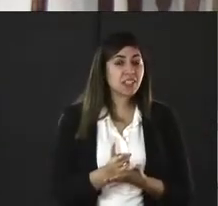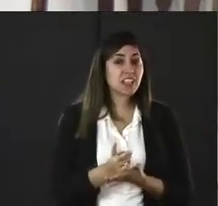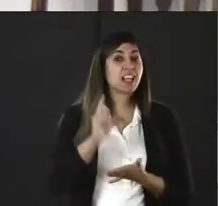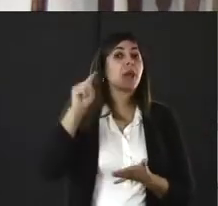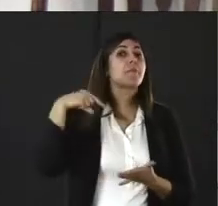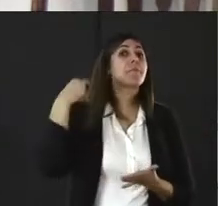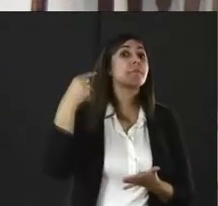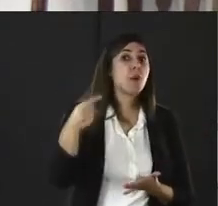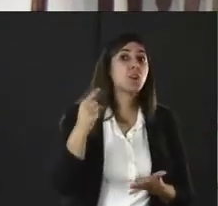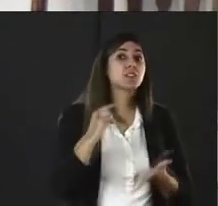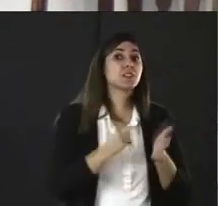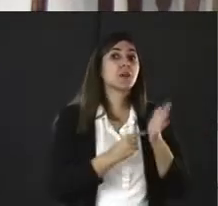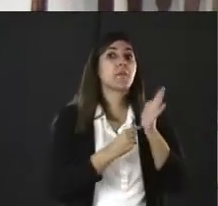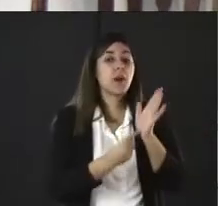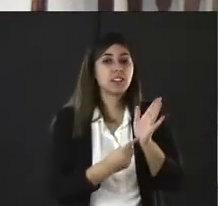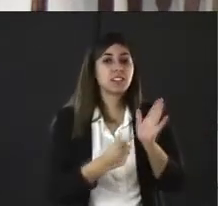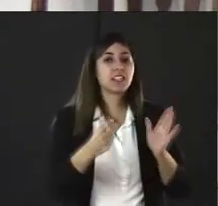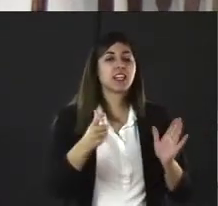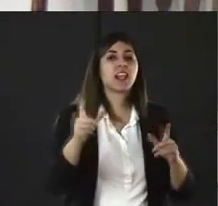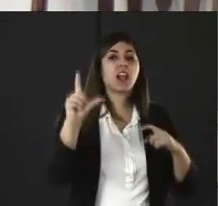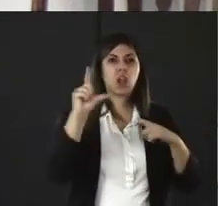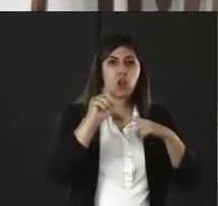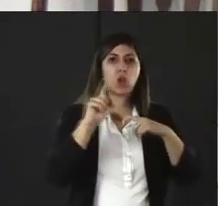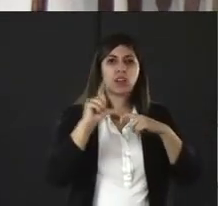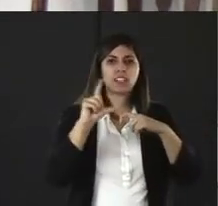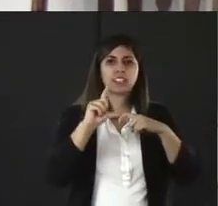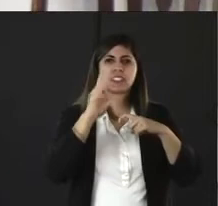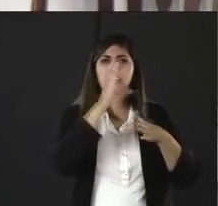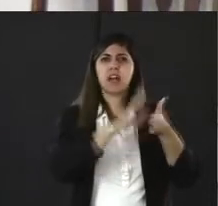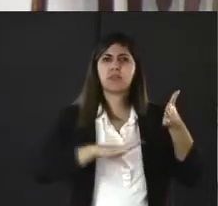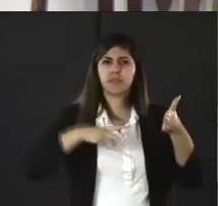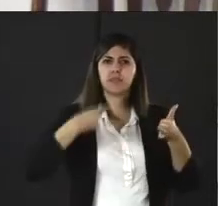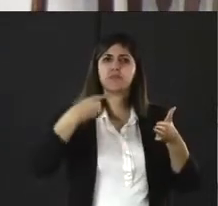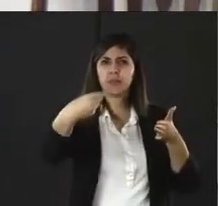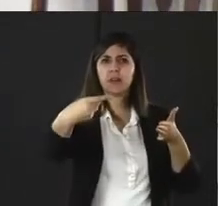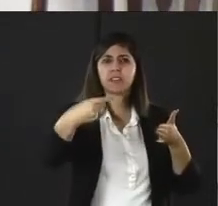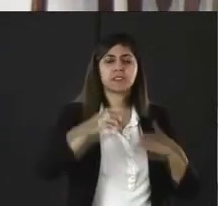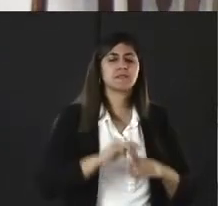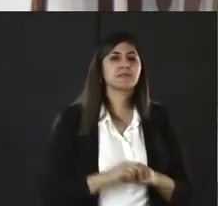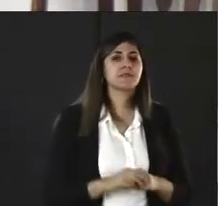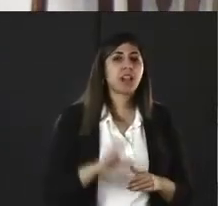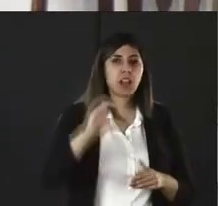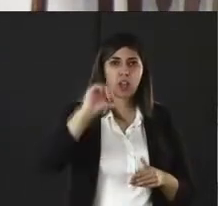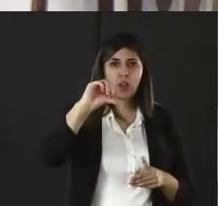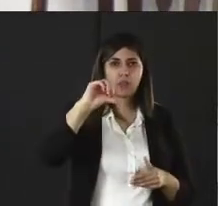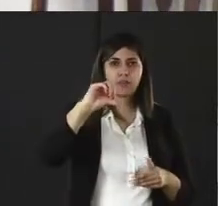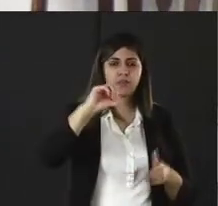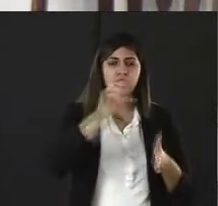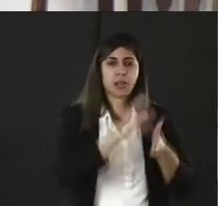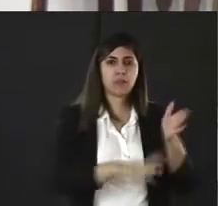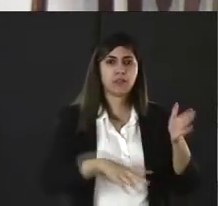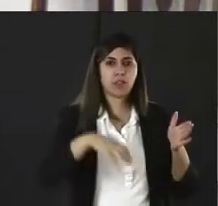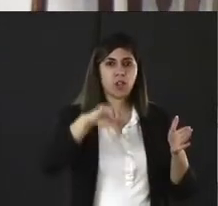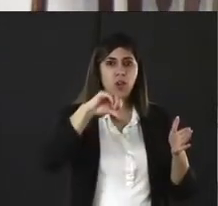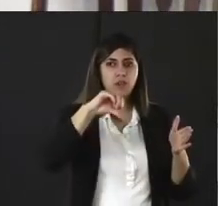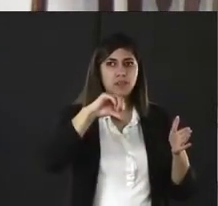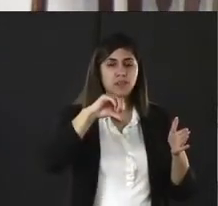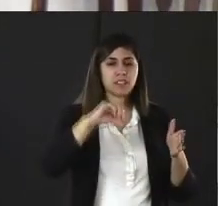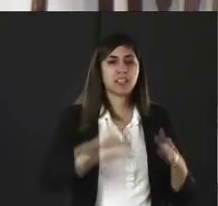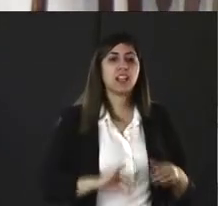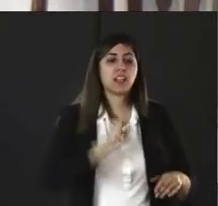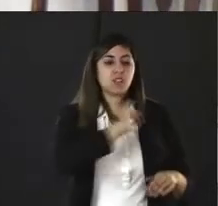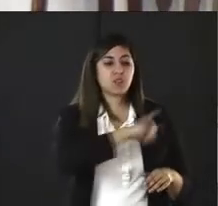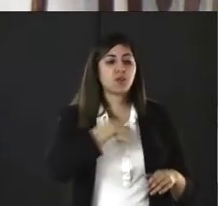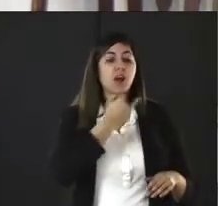ainda aqui no livro de lucas alguns capítulos para frente no capítulo 9 é desculpa aí no livro de lucas